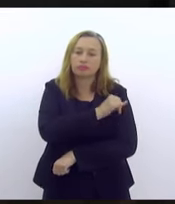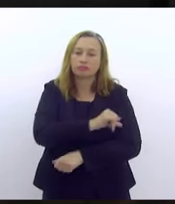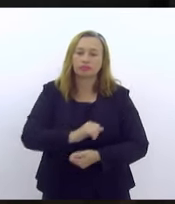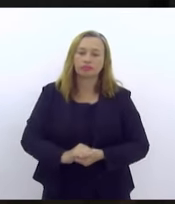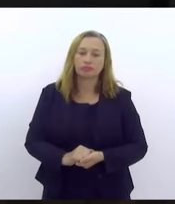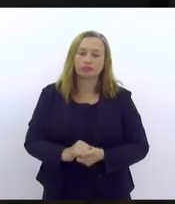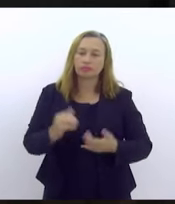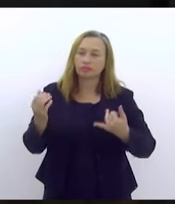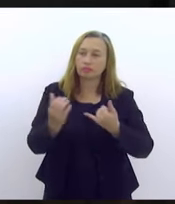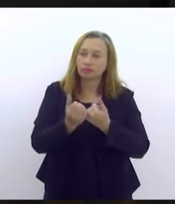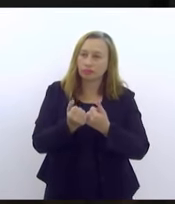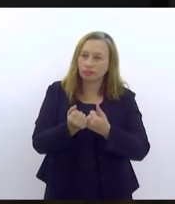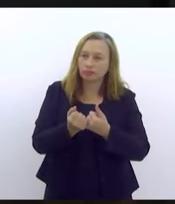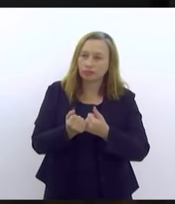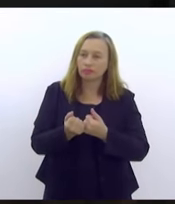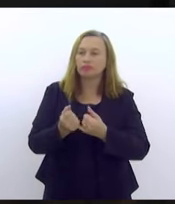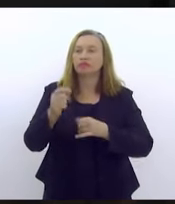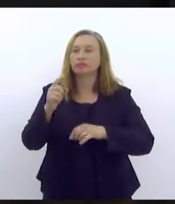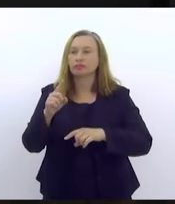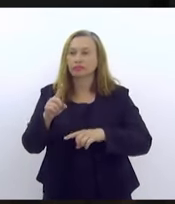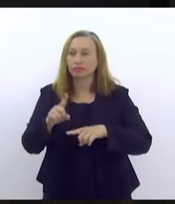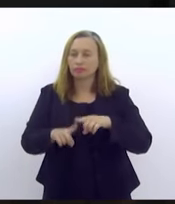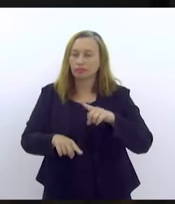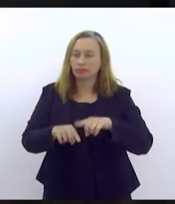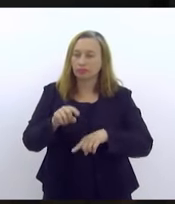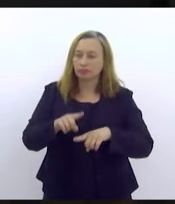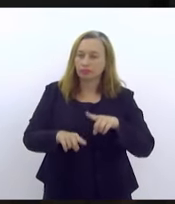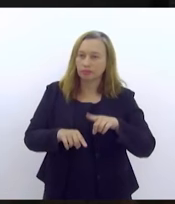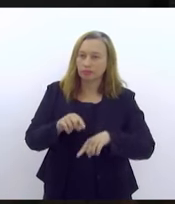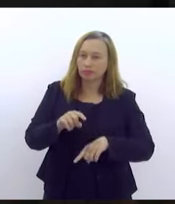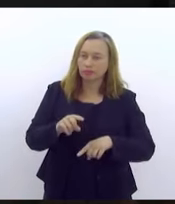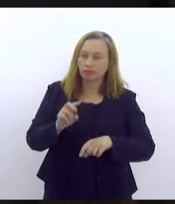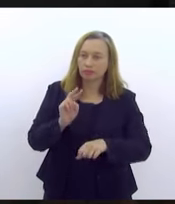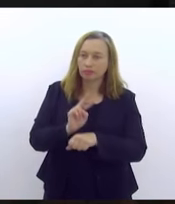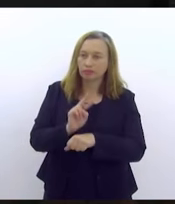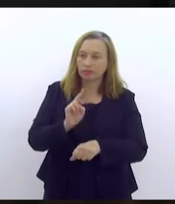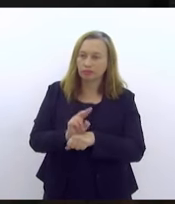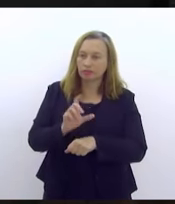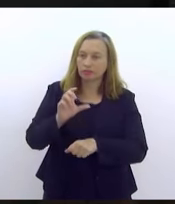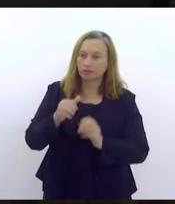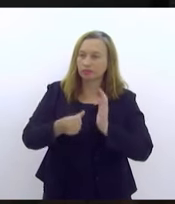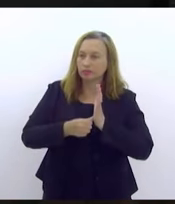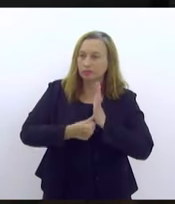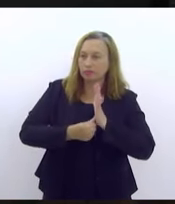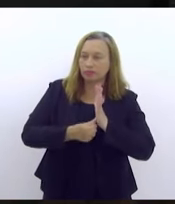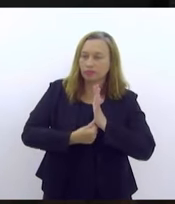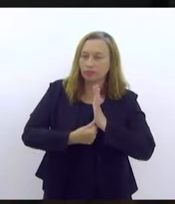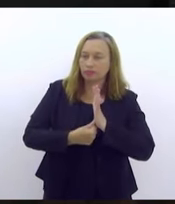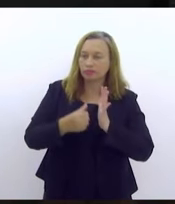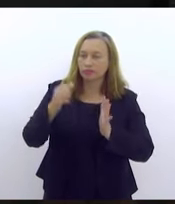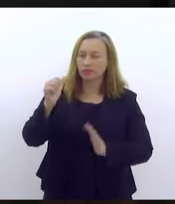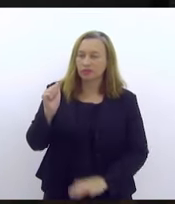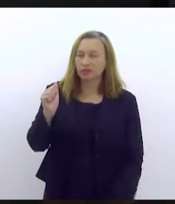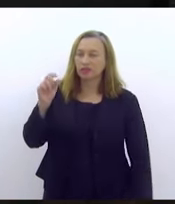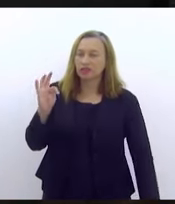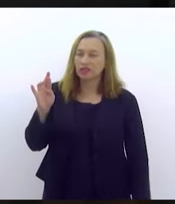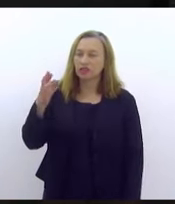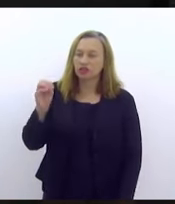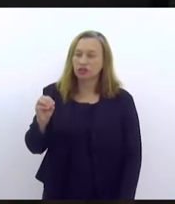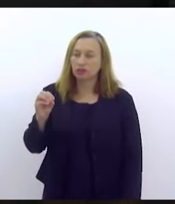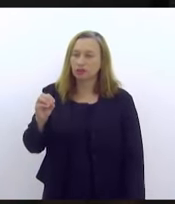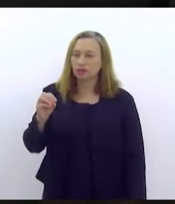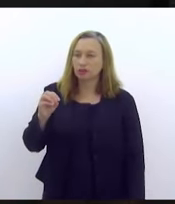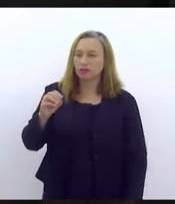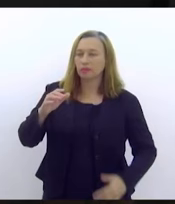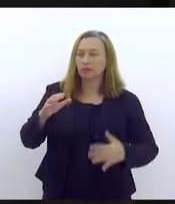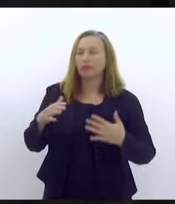como patrimônio imaterial para fins de preservação o Clube Beneficente dos Sargentos da Marinha.